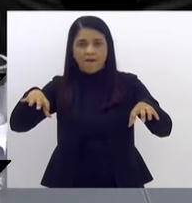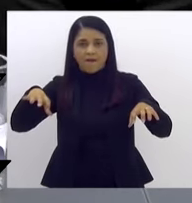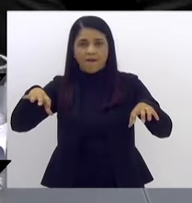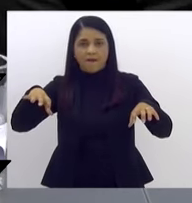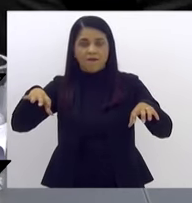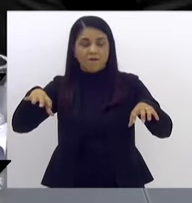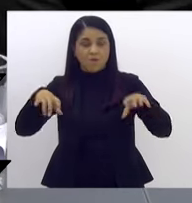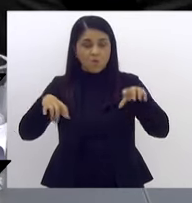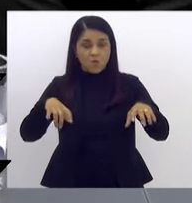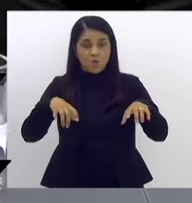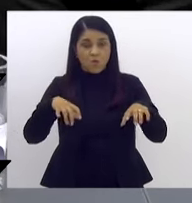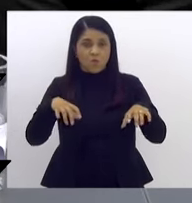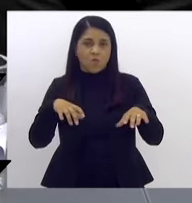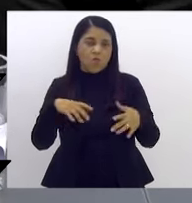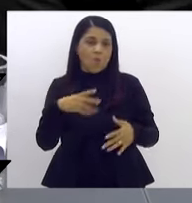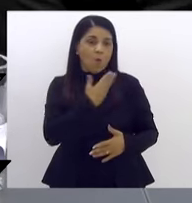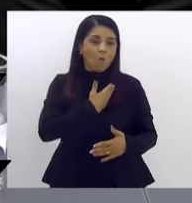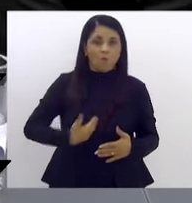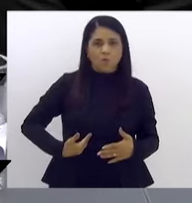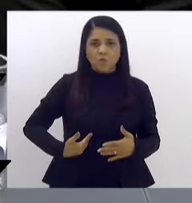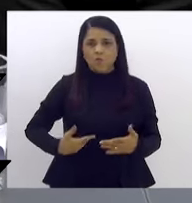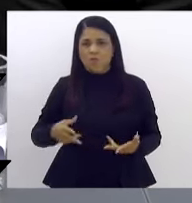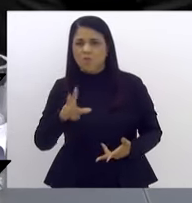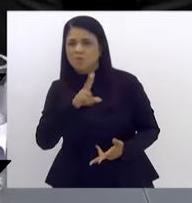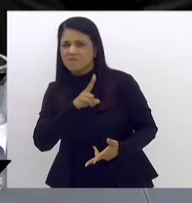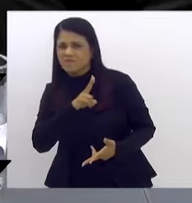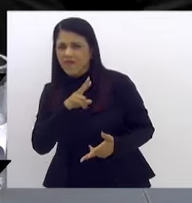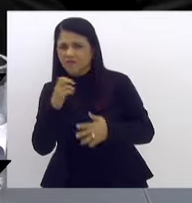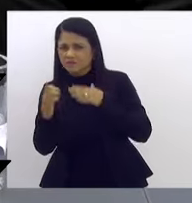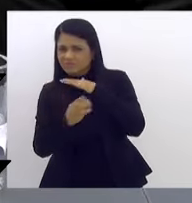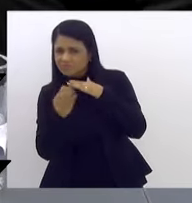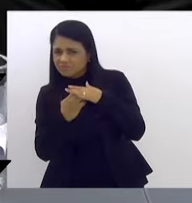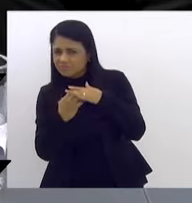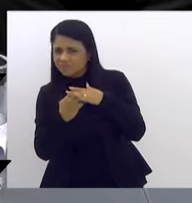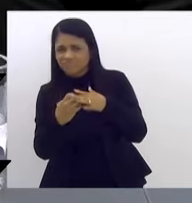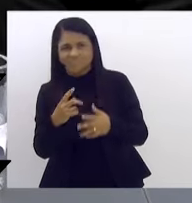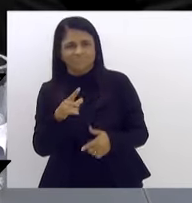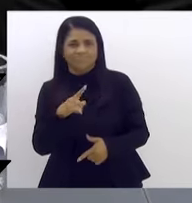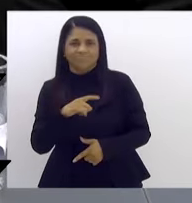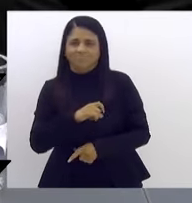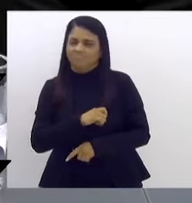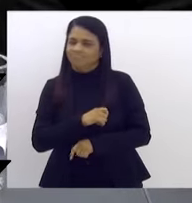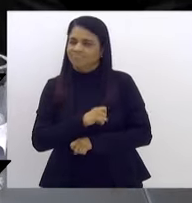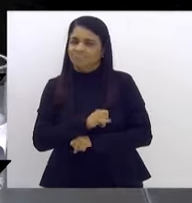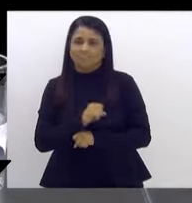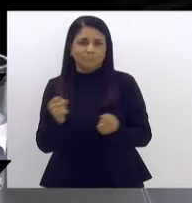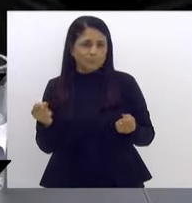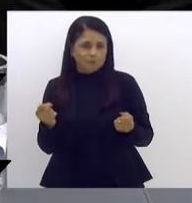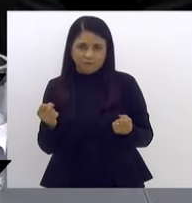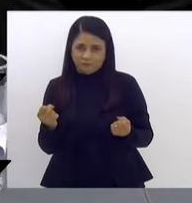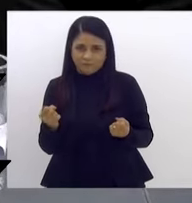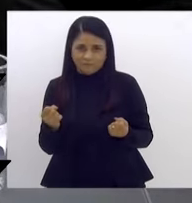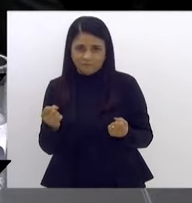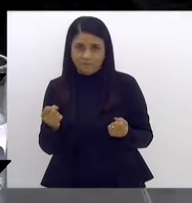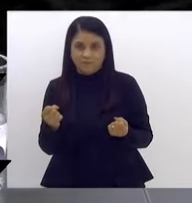público e o privado é absolutamente mais relevante ao ser humano é absolutamente